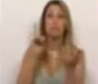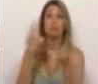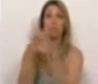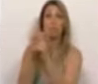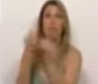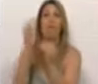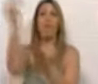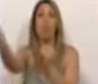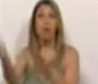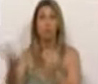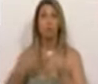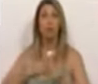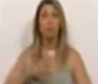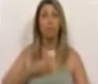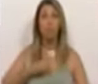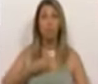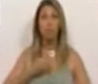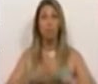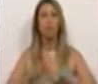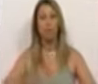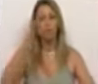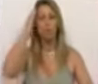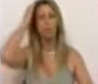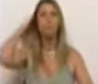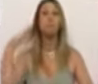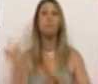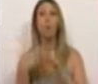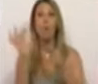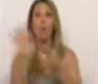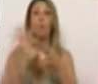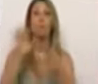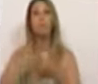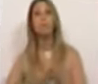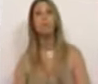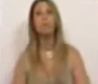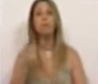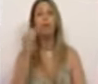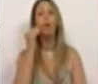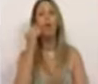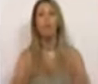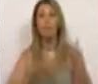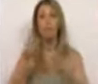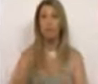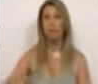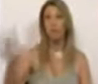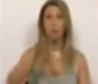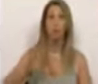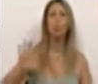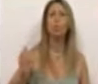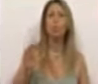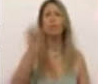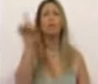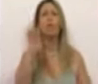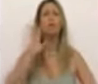a nossa preocupação. Sendo estes os elementos centrais na avaliação do Estado da Nação, a questão que se impõe é o de